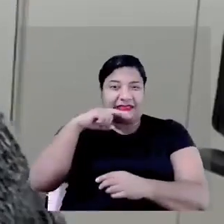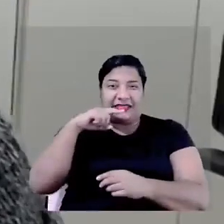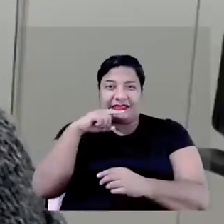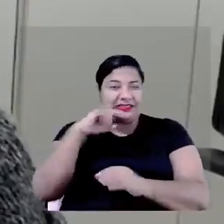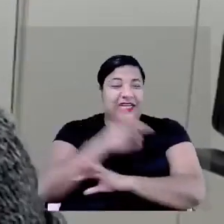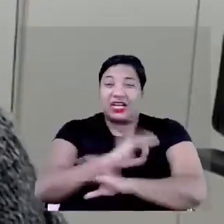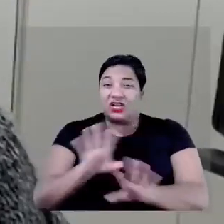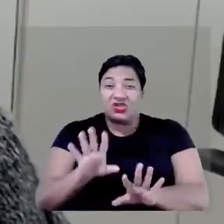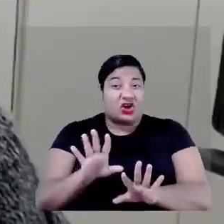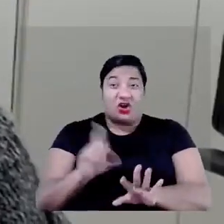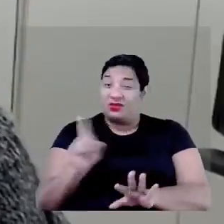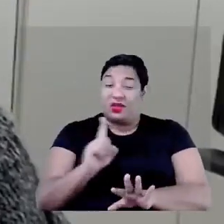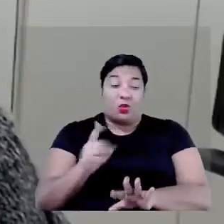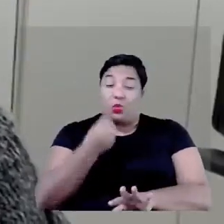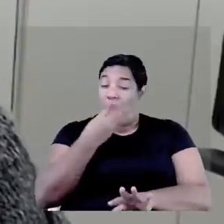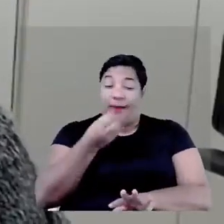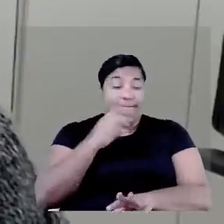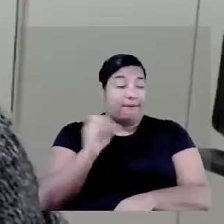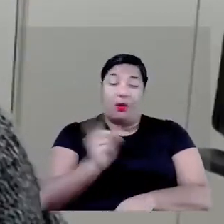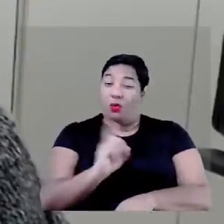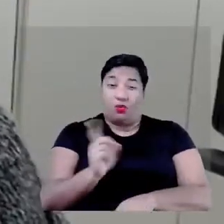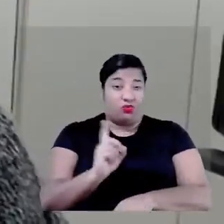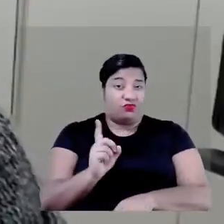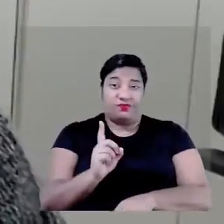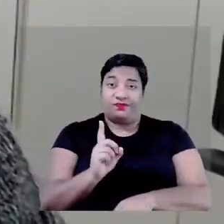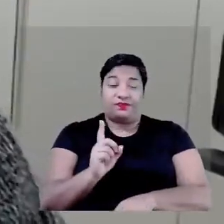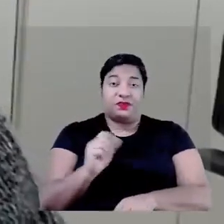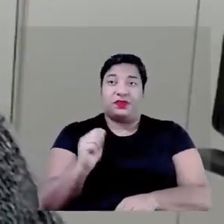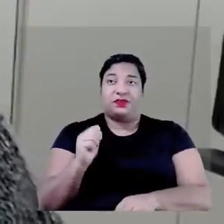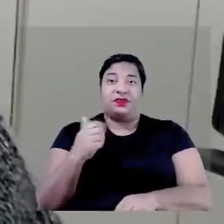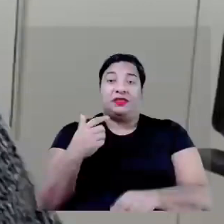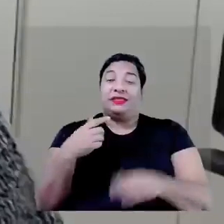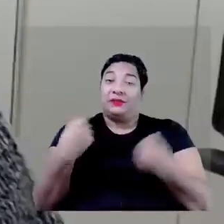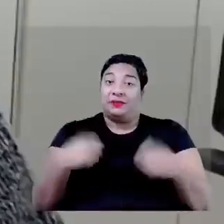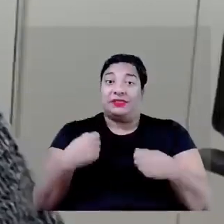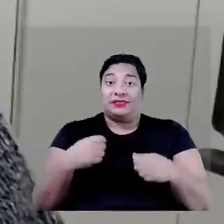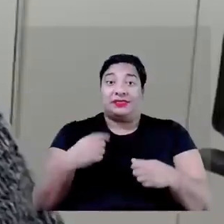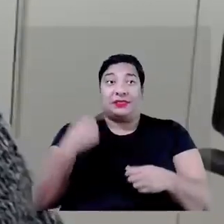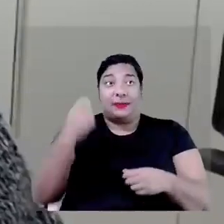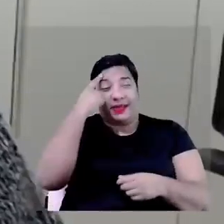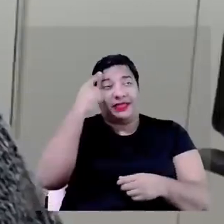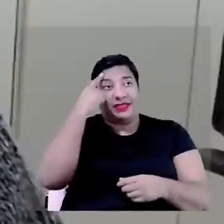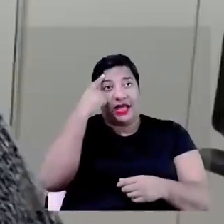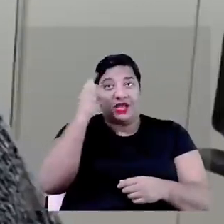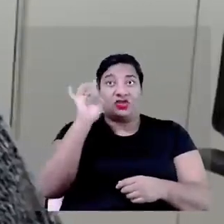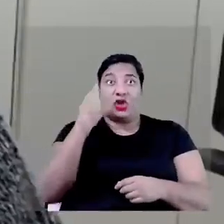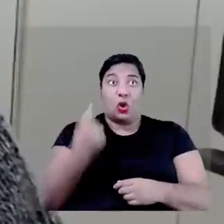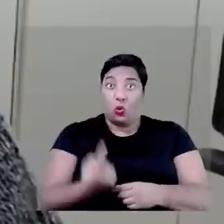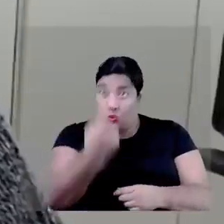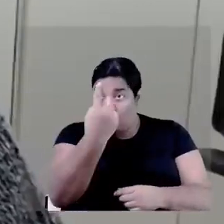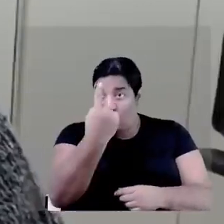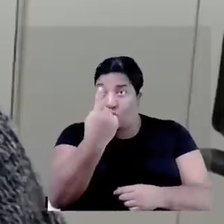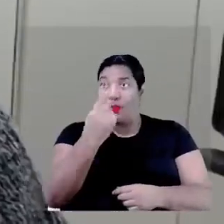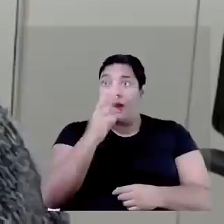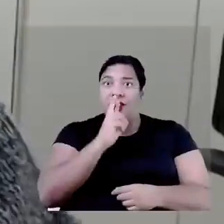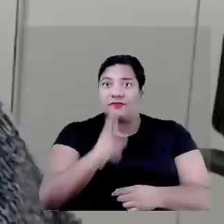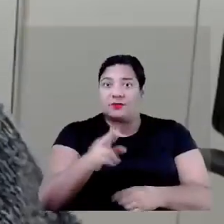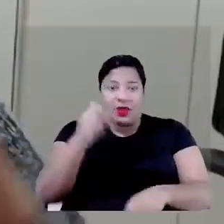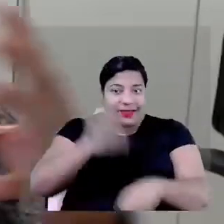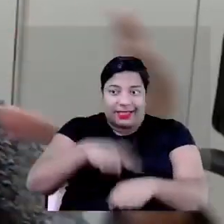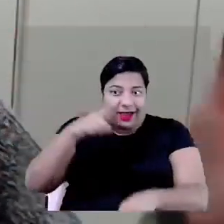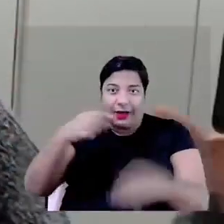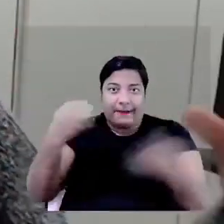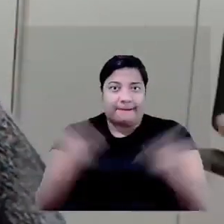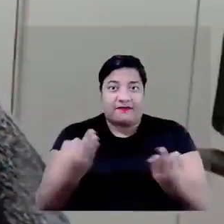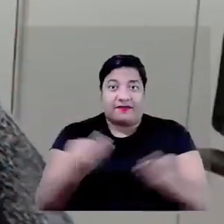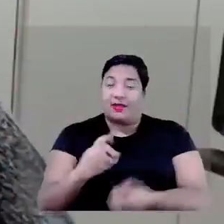bom em termos de emissões. Então, a gente precisa parar de olhar a solução sob uma ótica imediatista. A gente precisa fazer